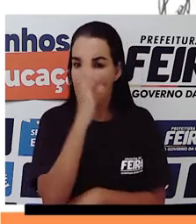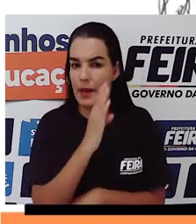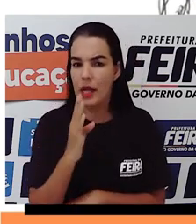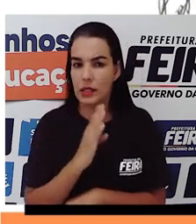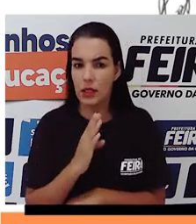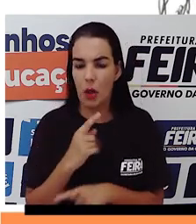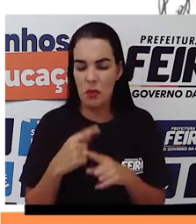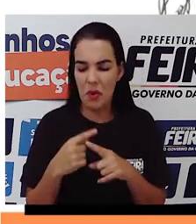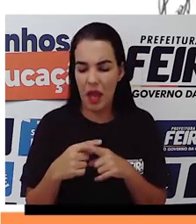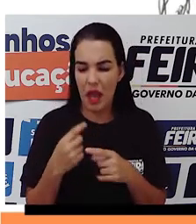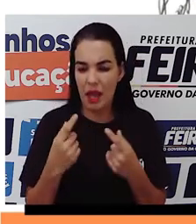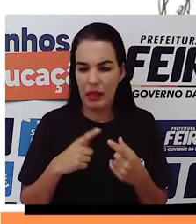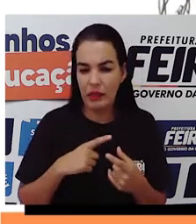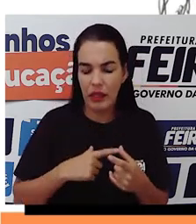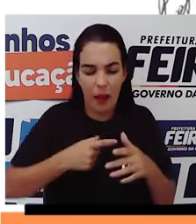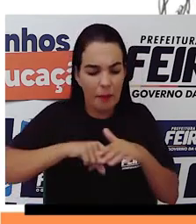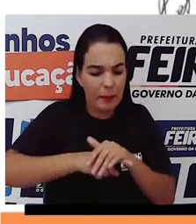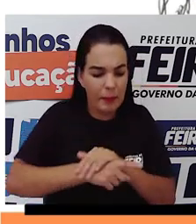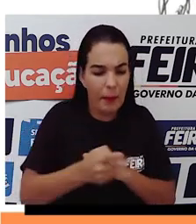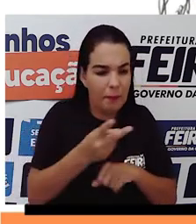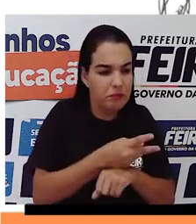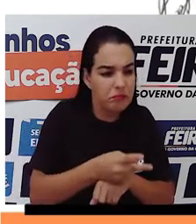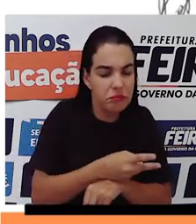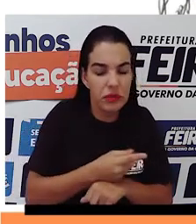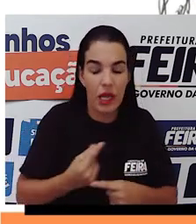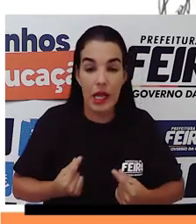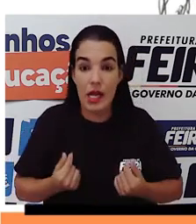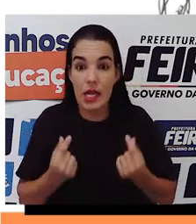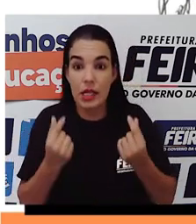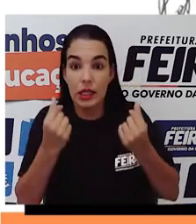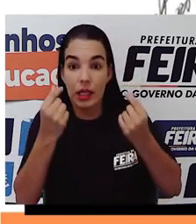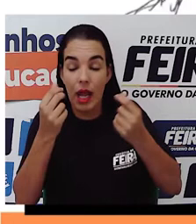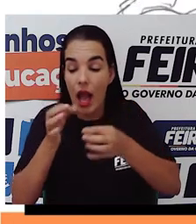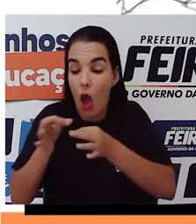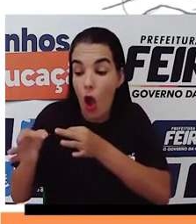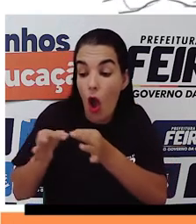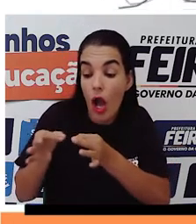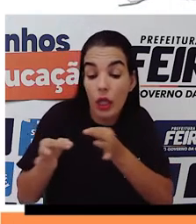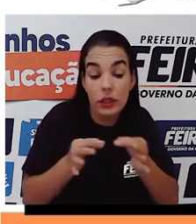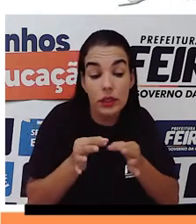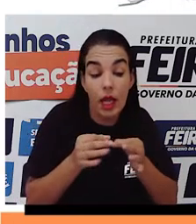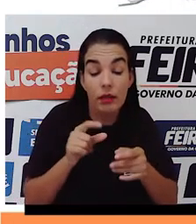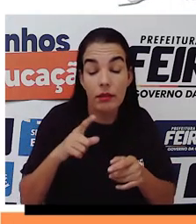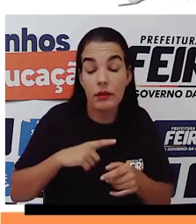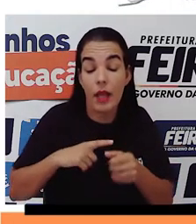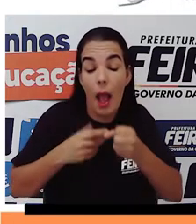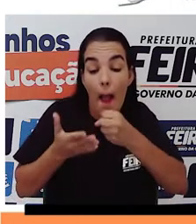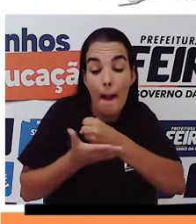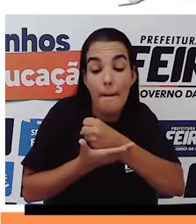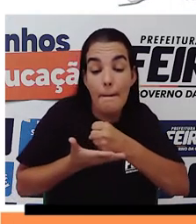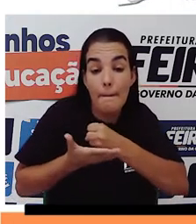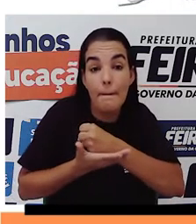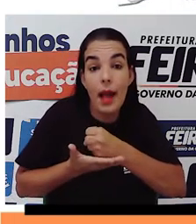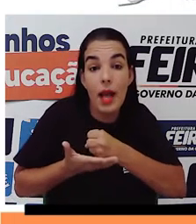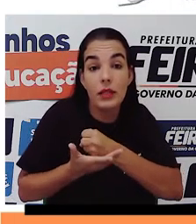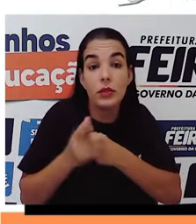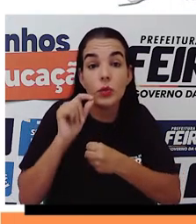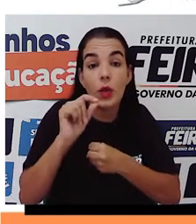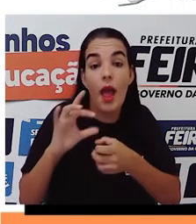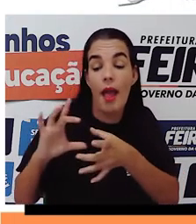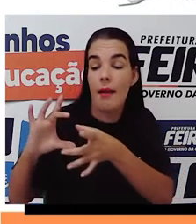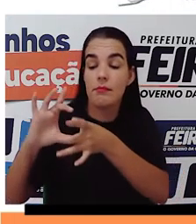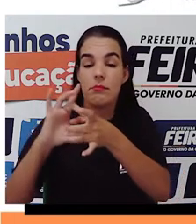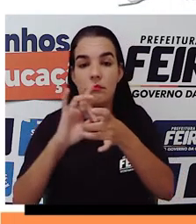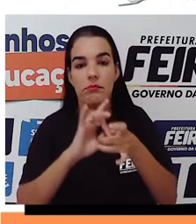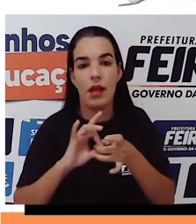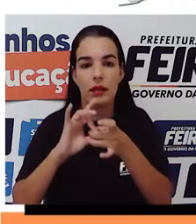de um sistema muito bem organizado que tinha como um de seus principais pilares o Pacto Colonial. Mas